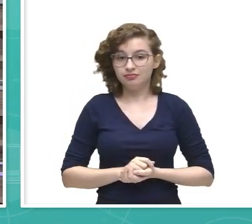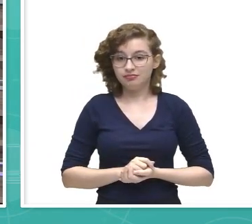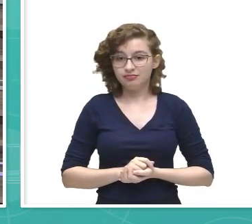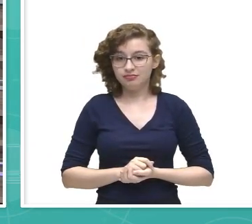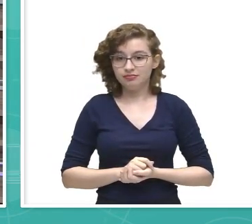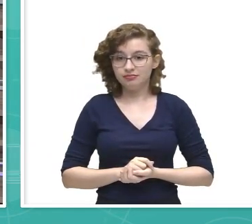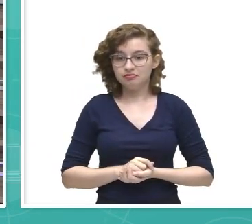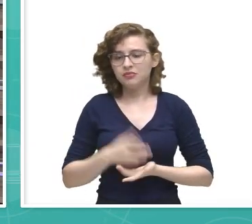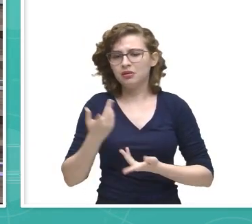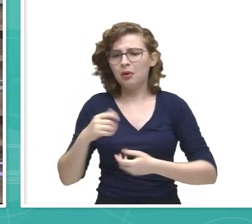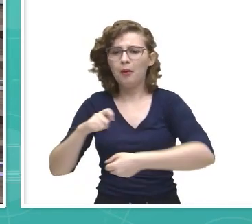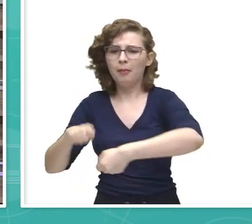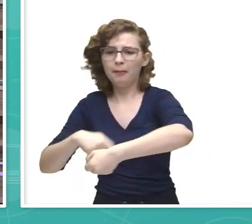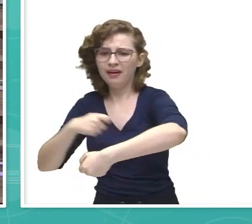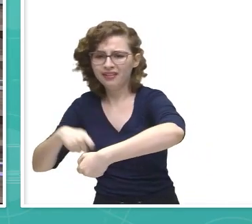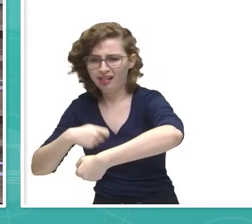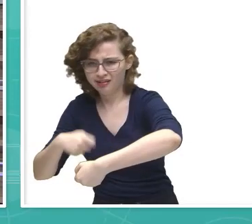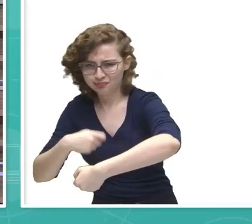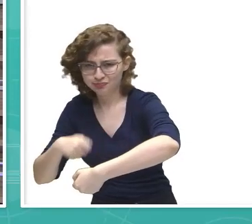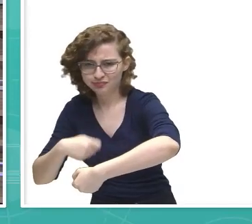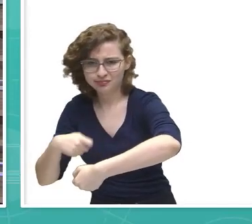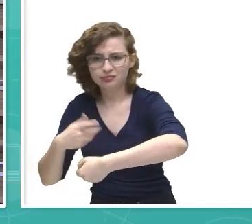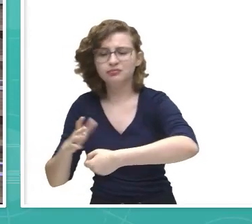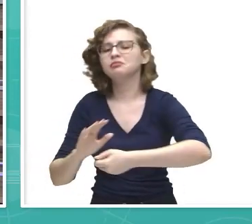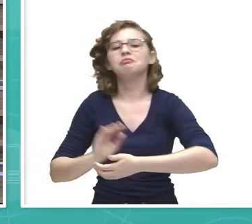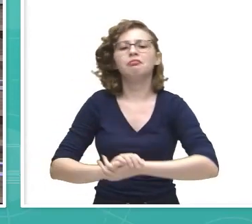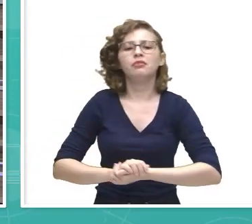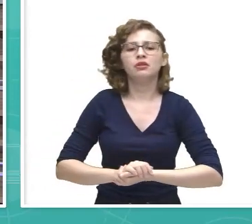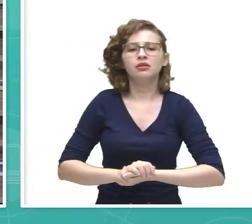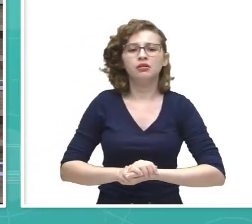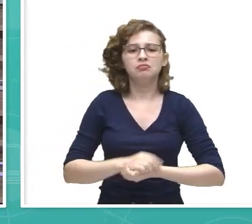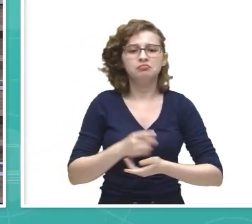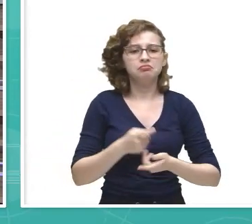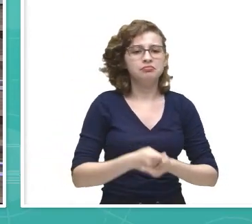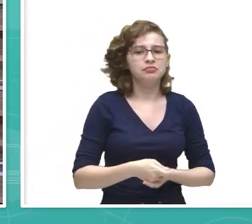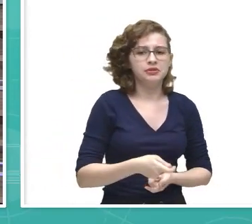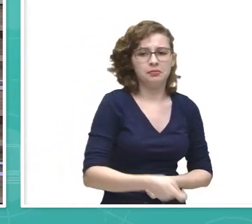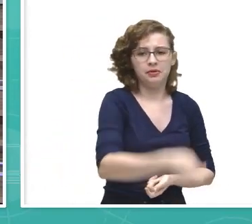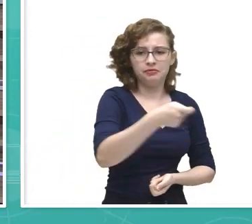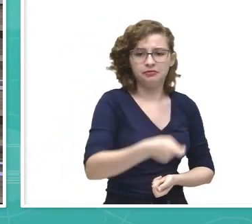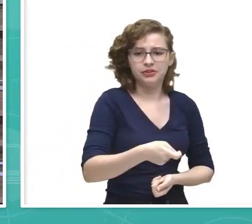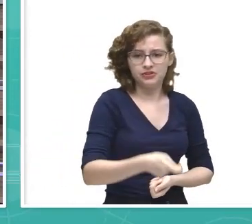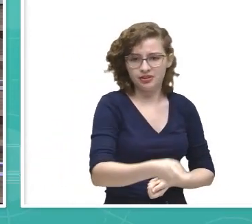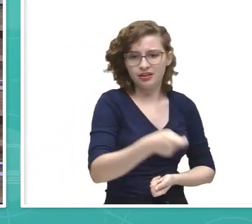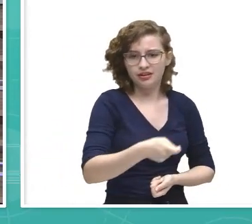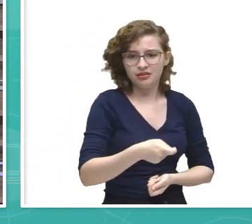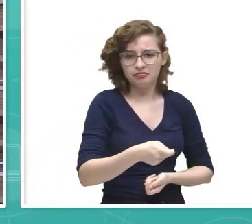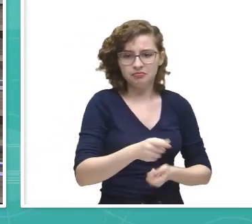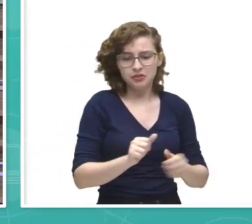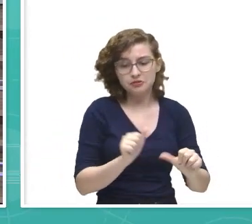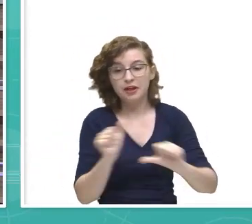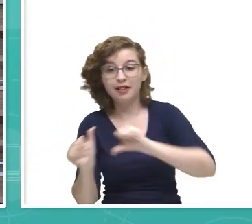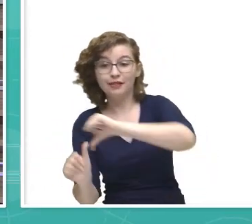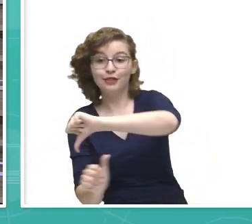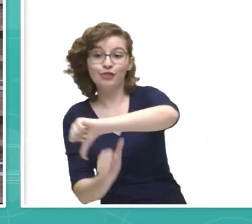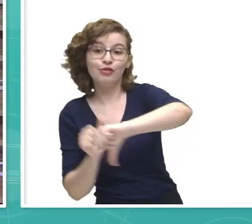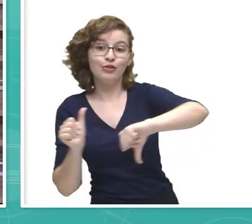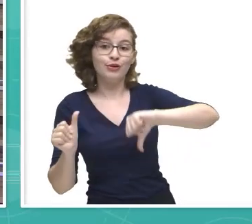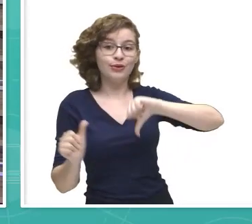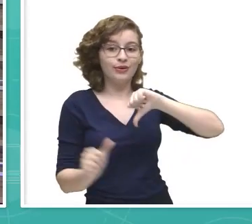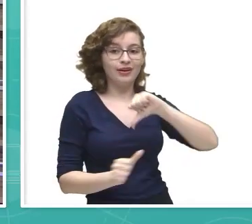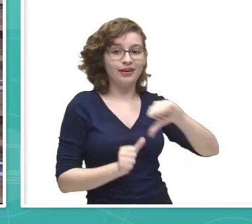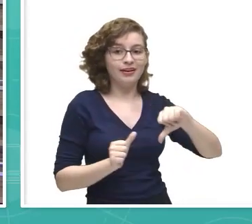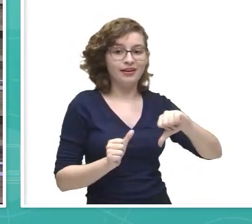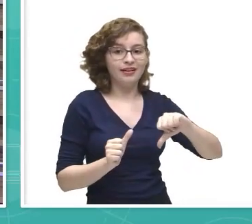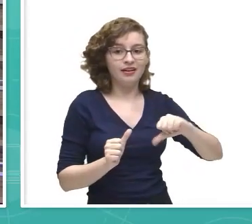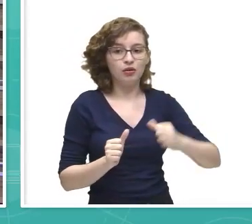Eu tenho uma panela, você tem uma frigideira, a gente troca a panela pela frigideira quando existe uma troca sem o